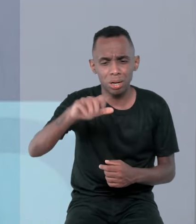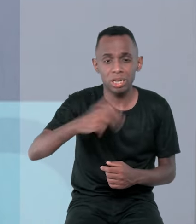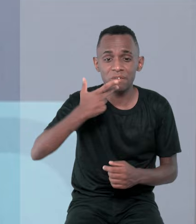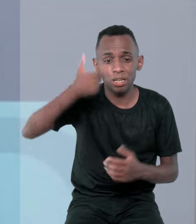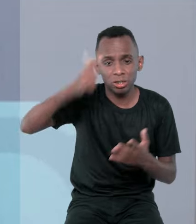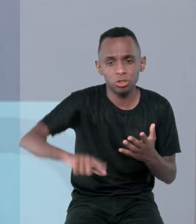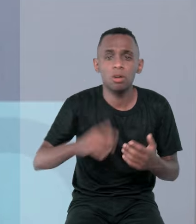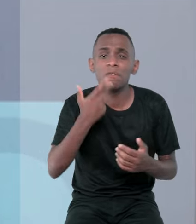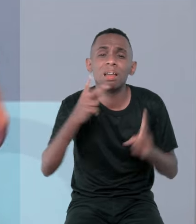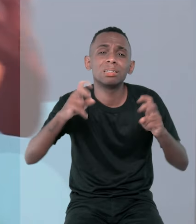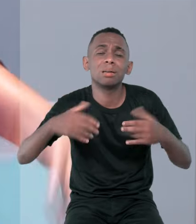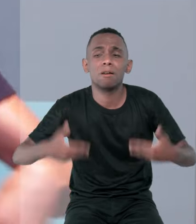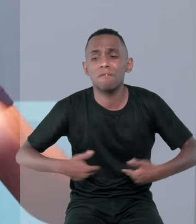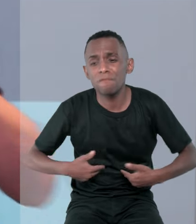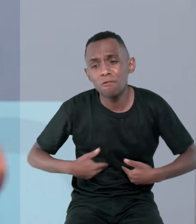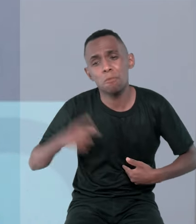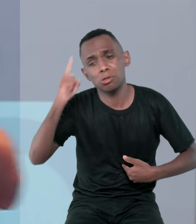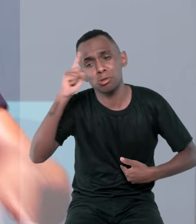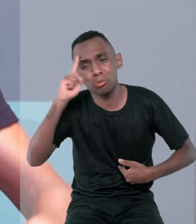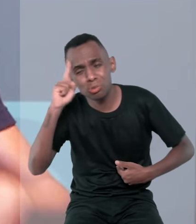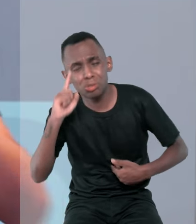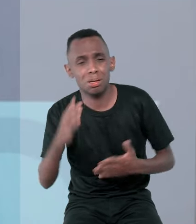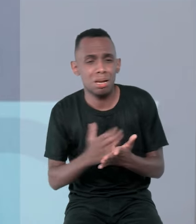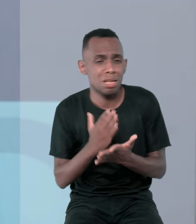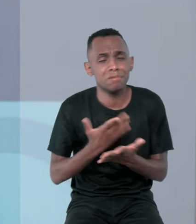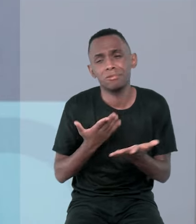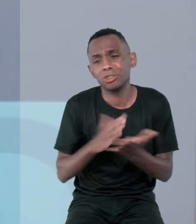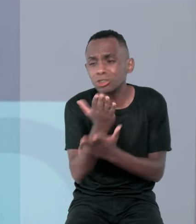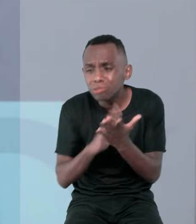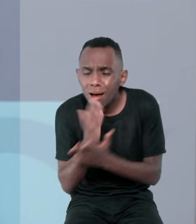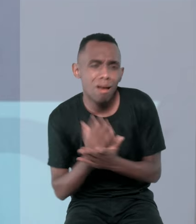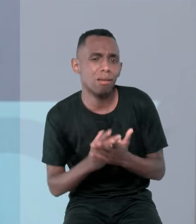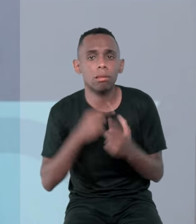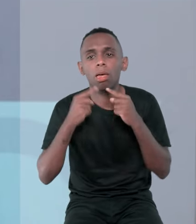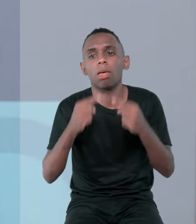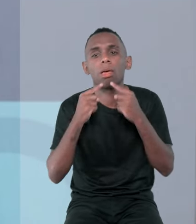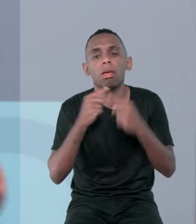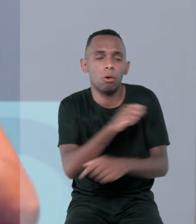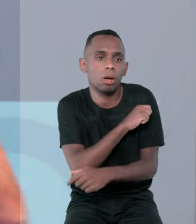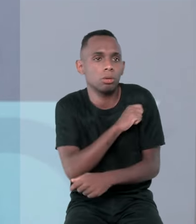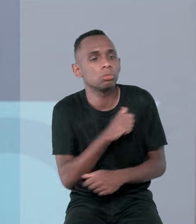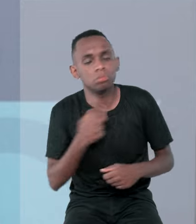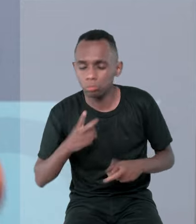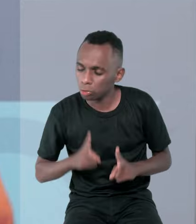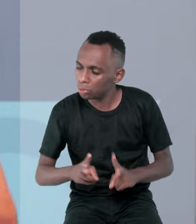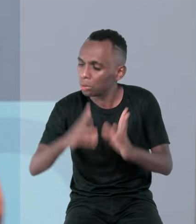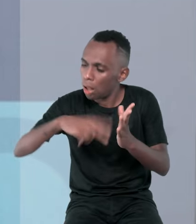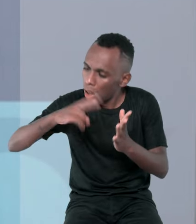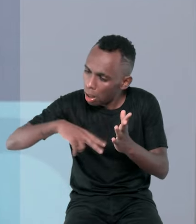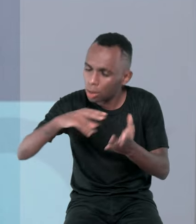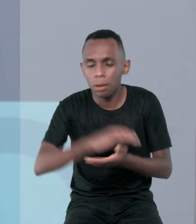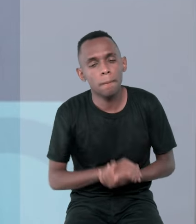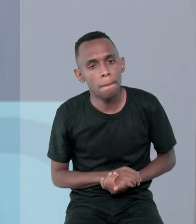a palavra fome, que ela passa fome todo dia, que livro chato, e que não sei o quê e tal. E eu, vamos continuar lendo. Né, e